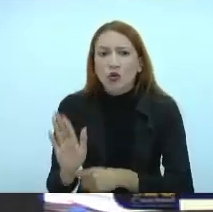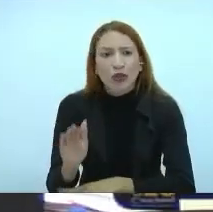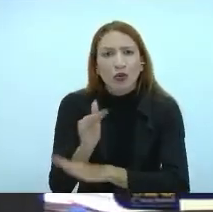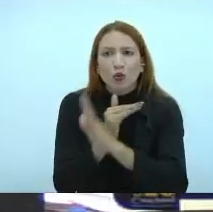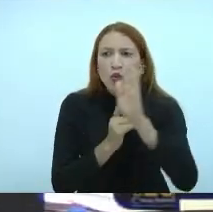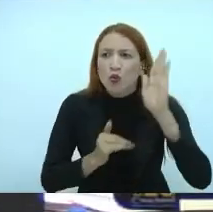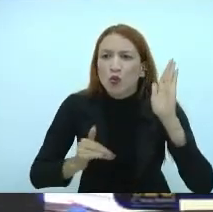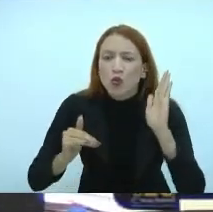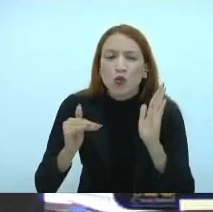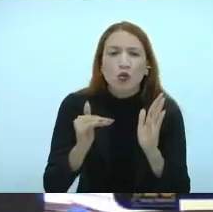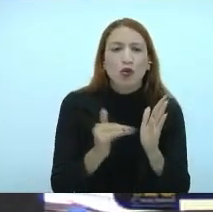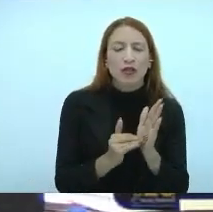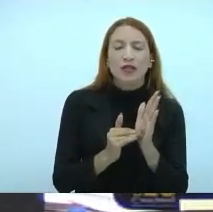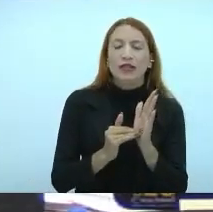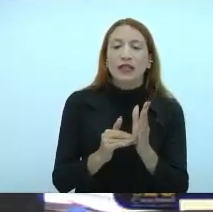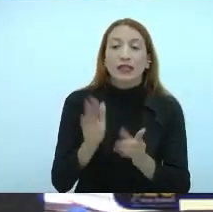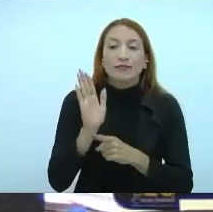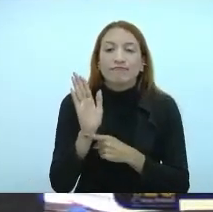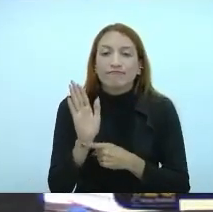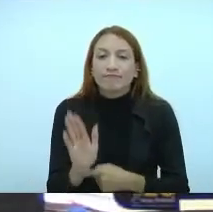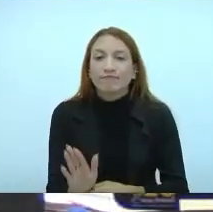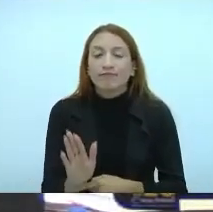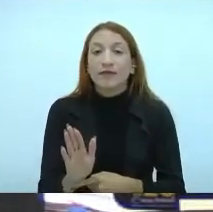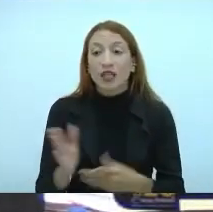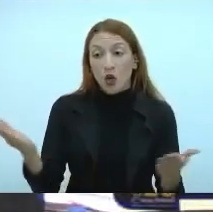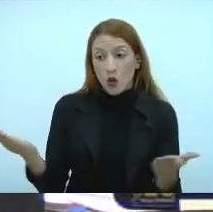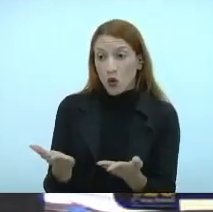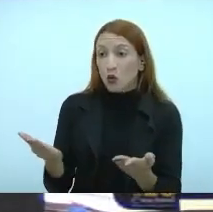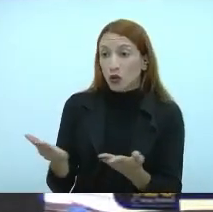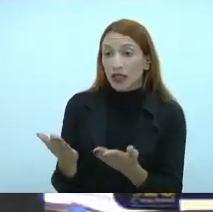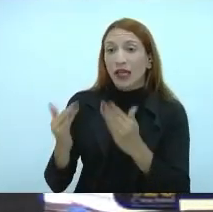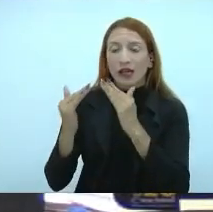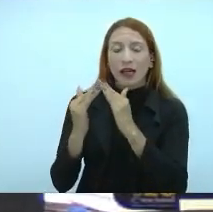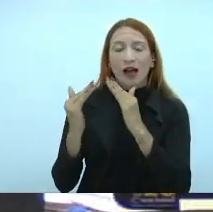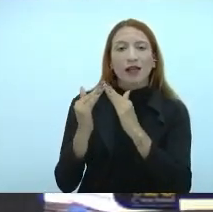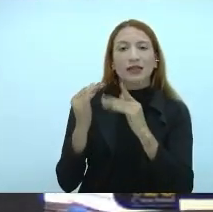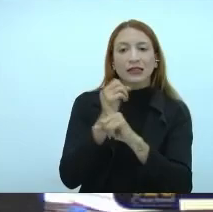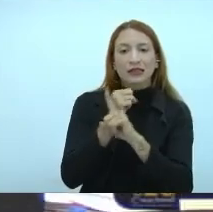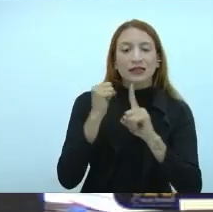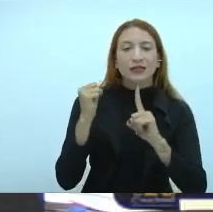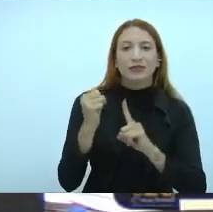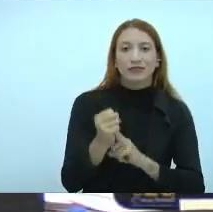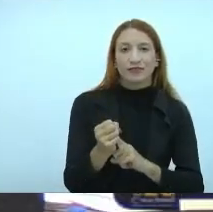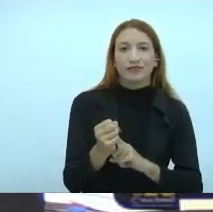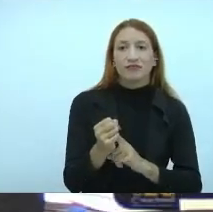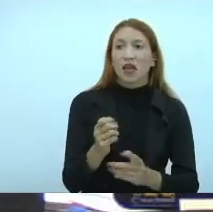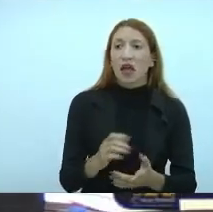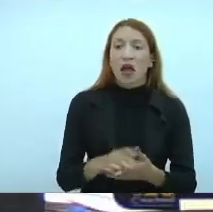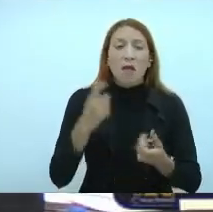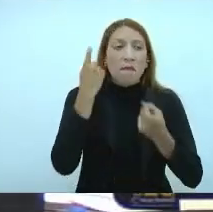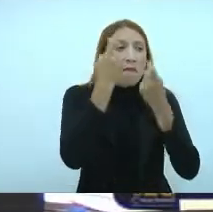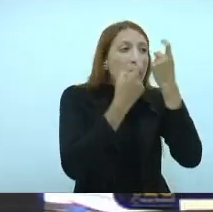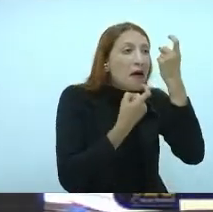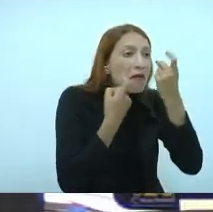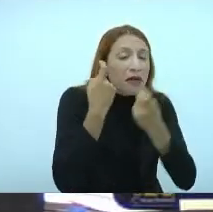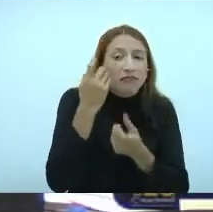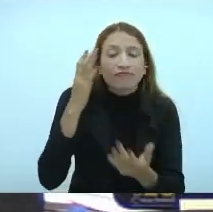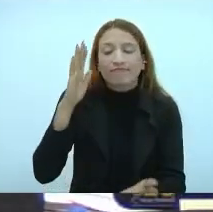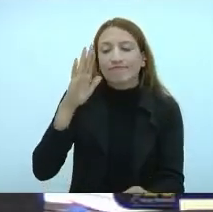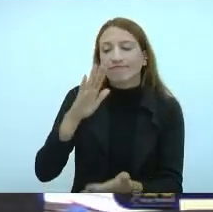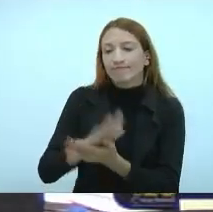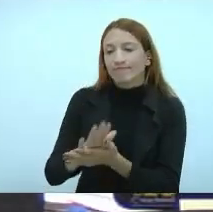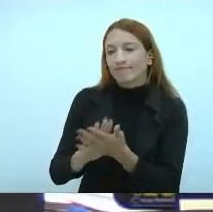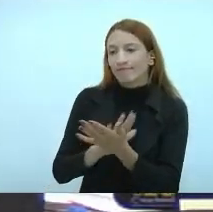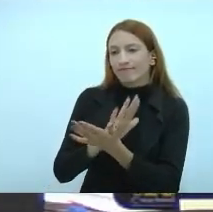naquela época foram acolhidos estão em aluguel social nós não temos preocupação com